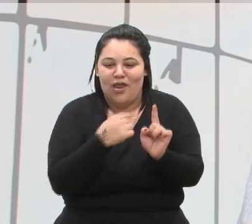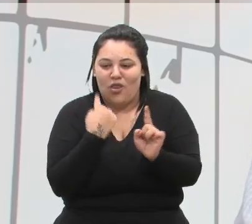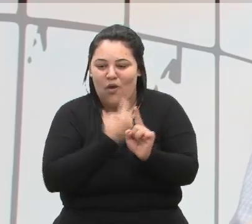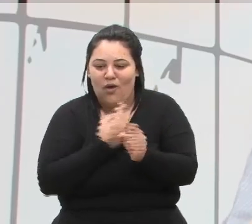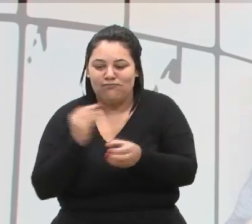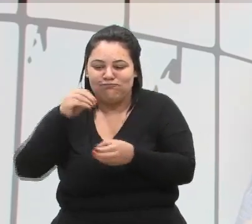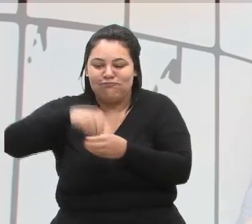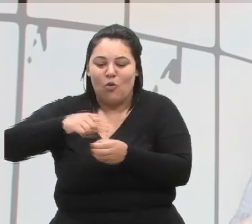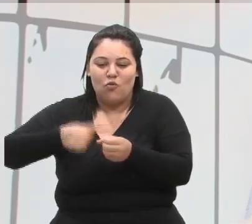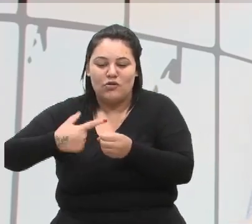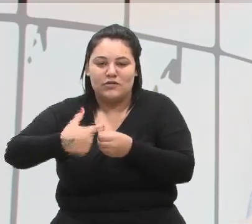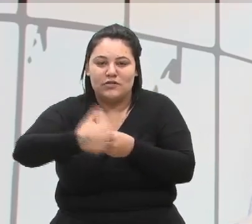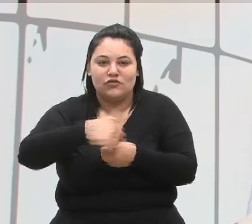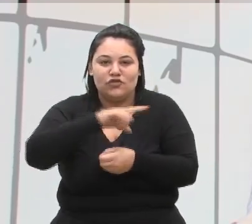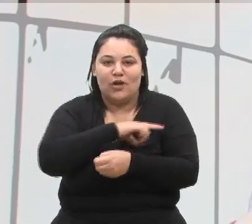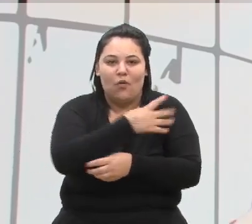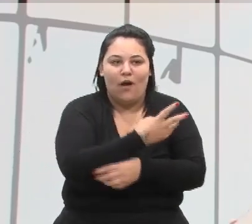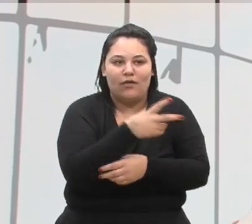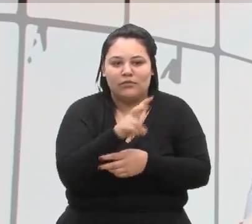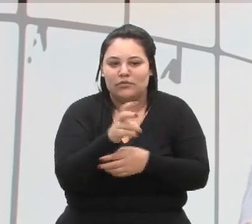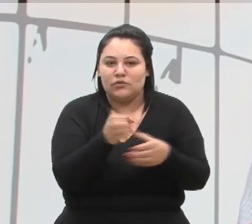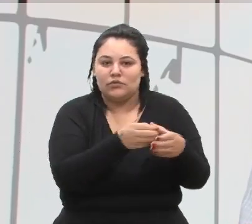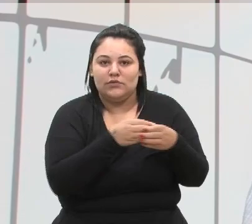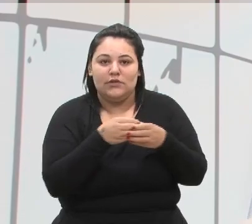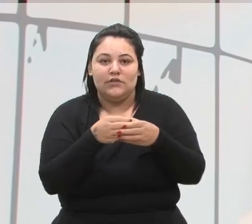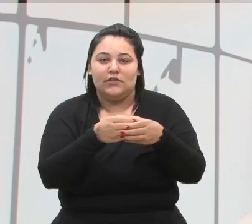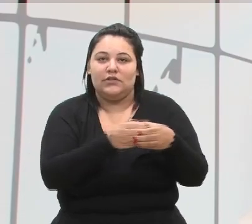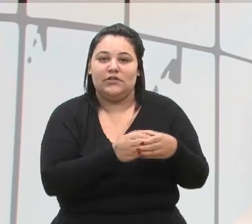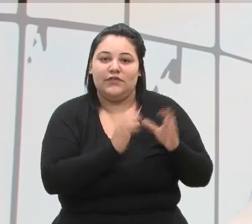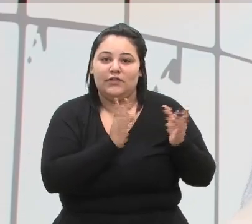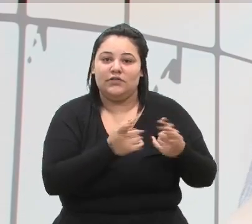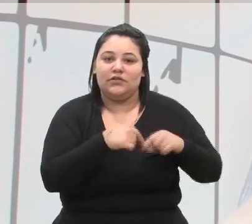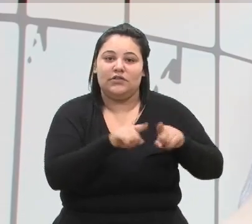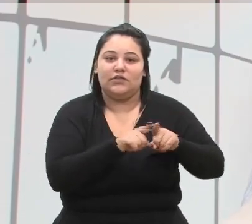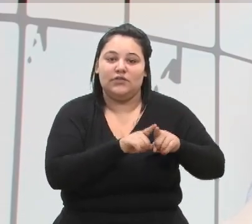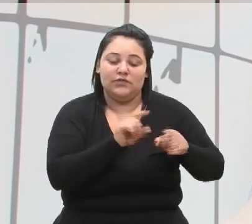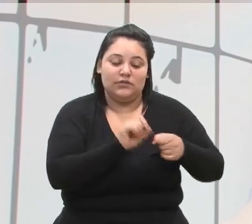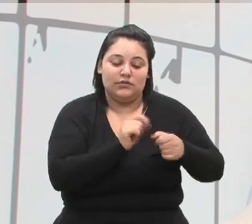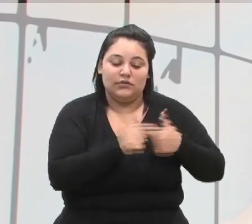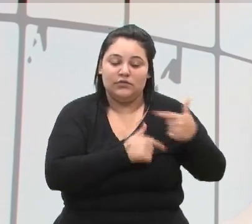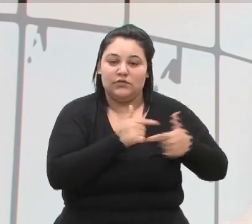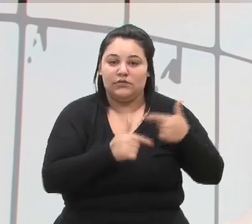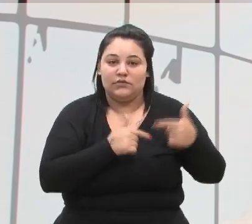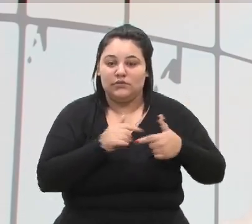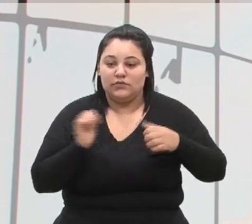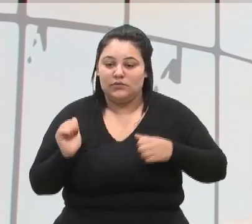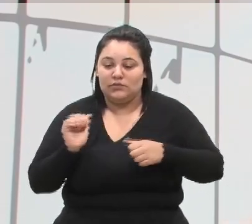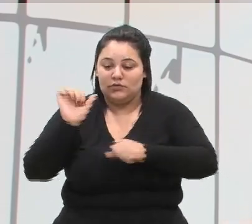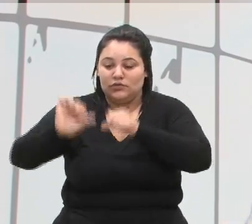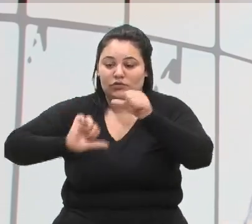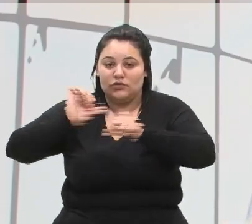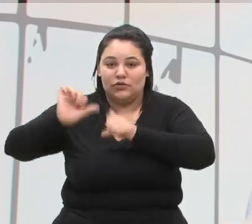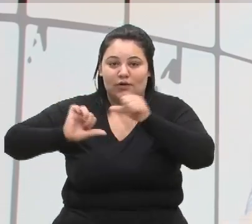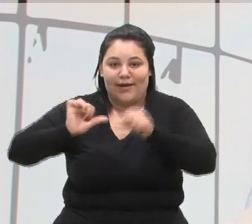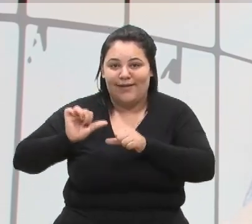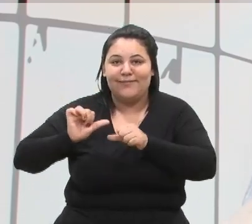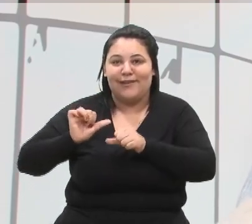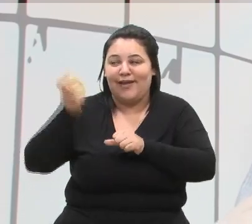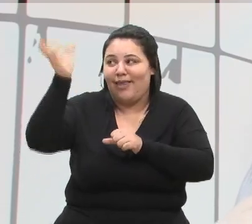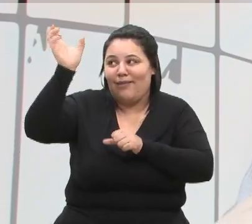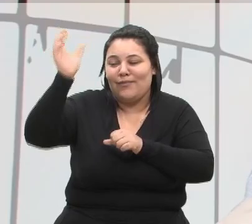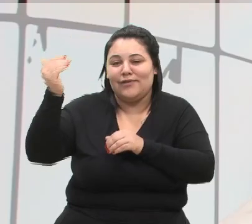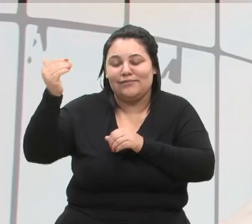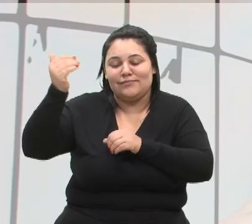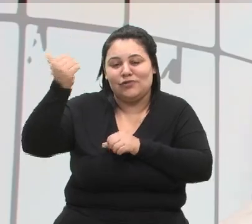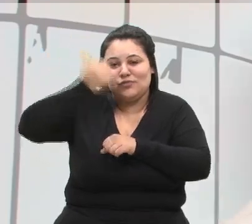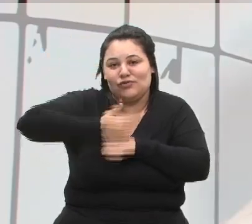de 4, às vezes 5 equipes fazendo esse trabalho só de troca, apagar incêndio, como se diz, da lâmpada, e agora vai ter em